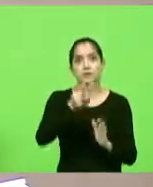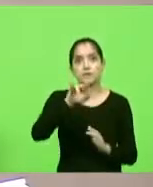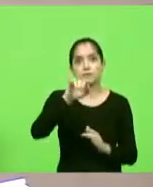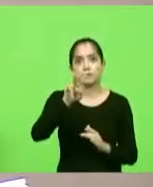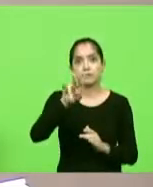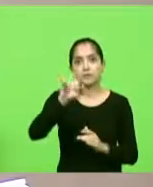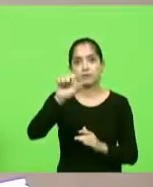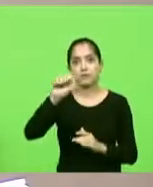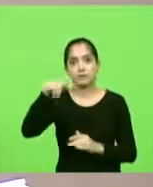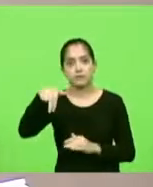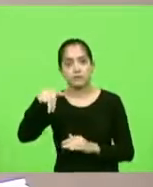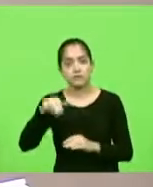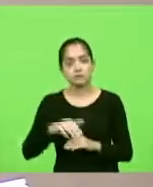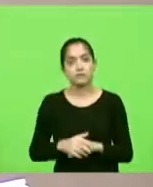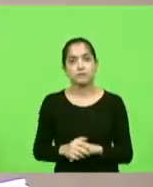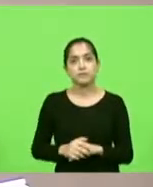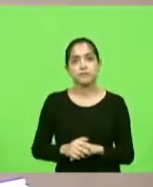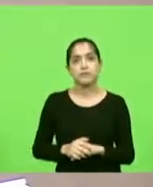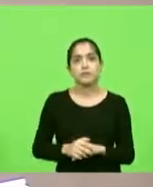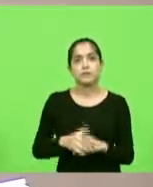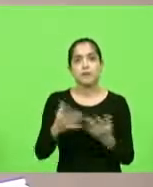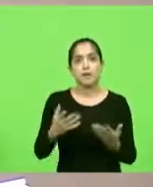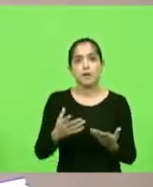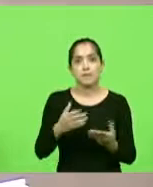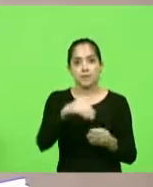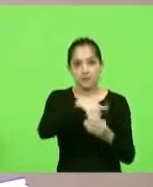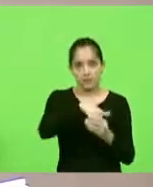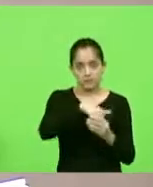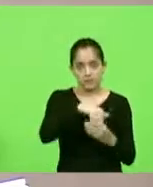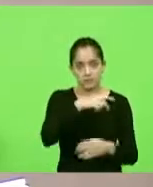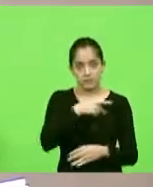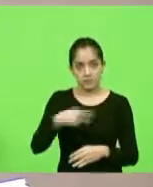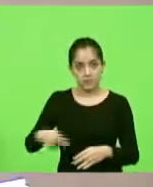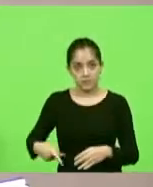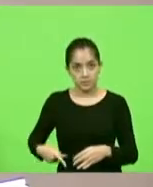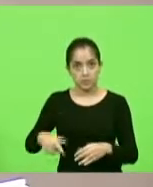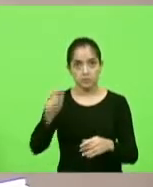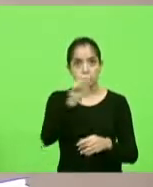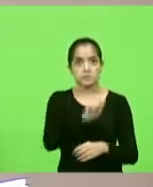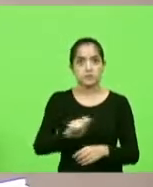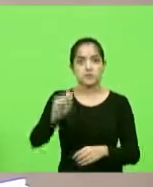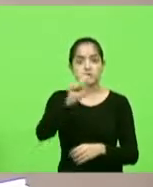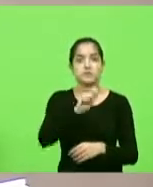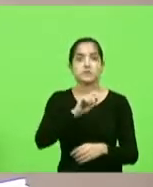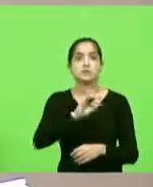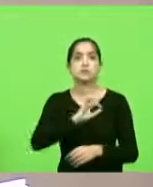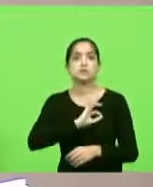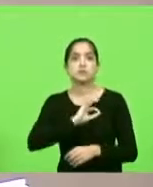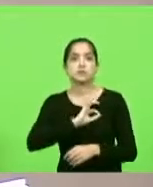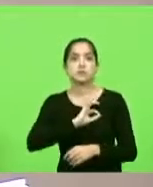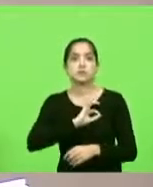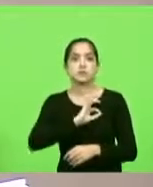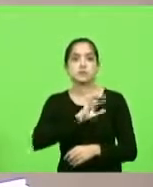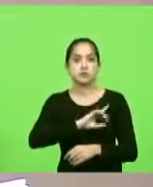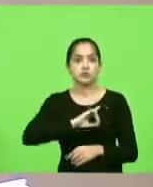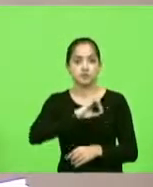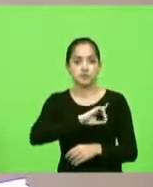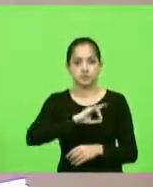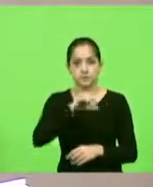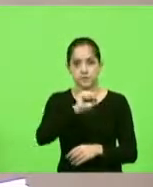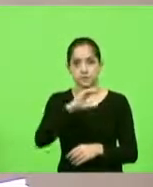Garcia Selig pela eleição para o cargo de presidente da Associação dos Delegados da Polícia do Estado de Santa Catarina. Em